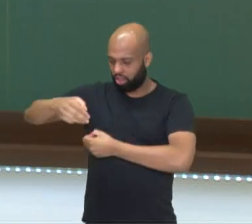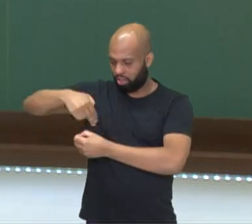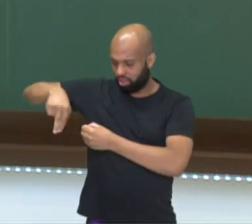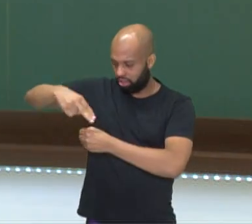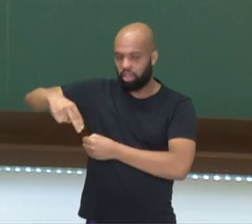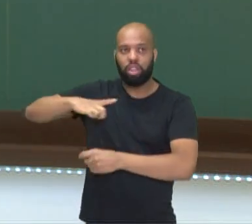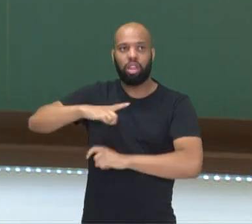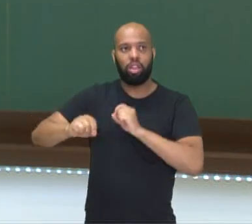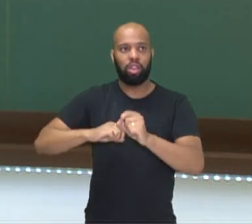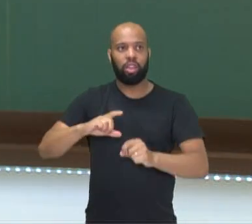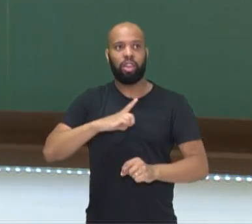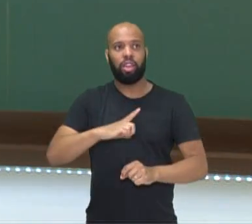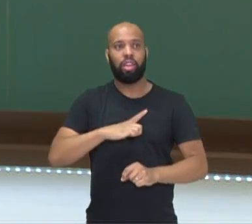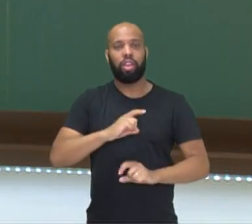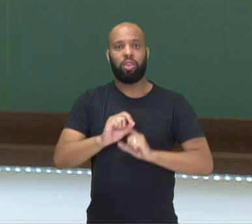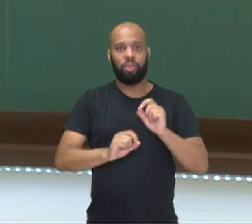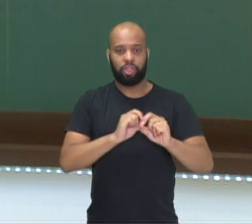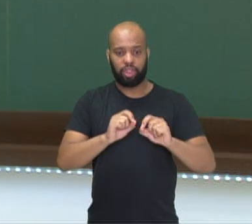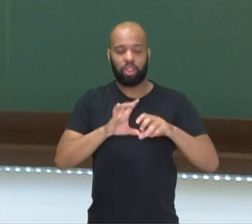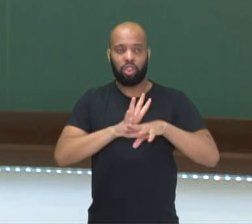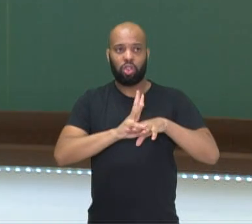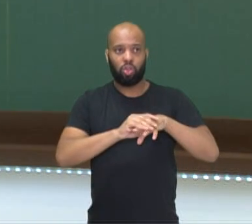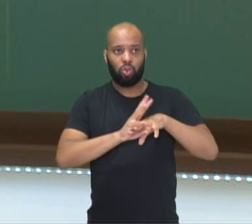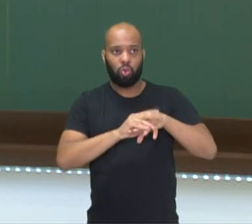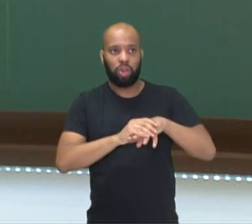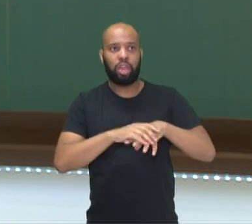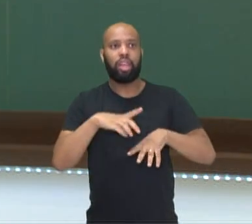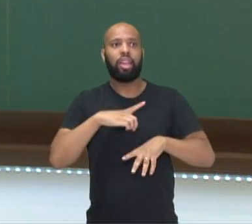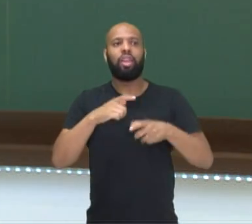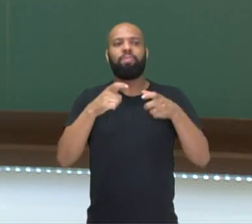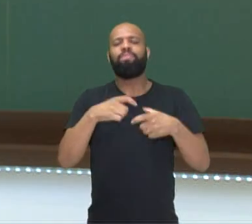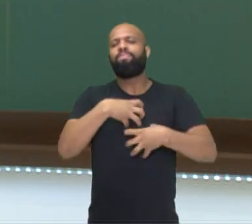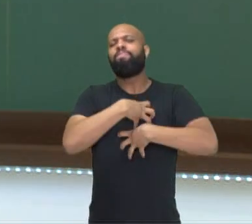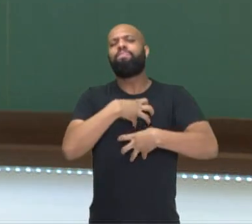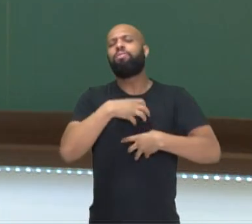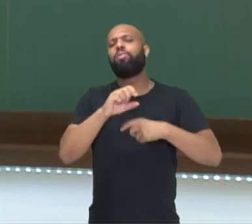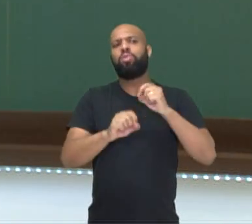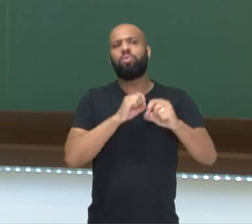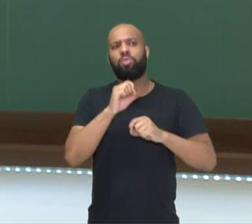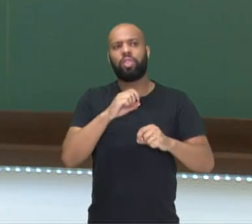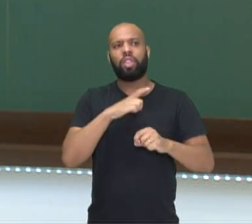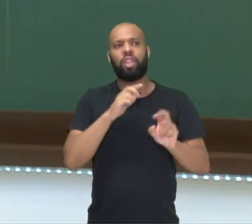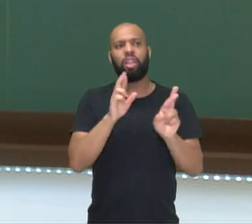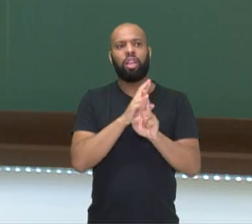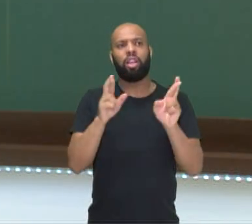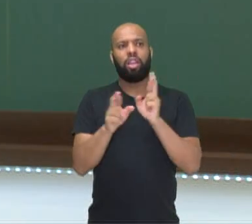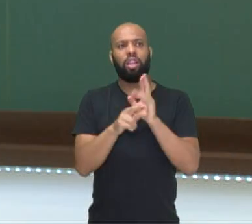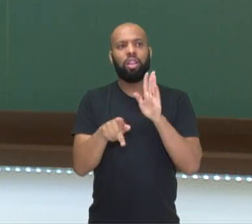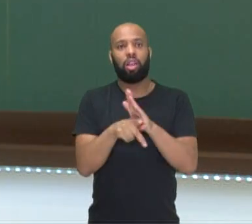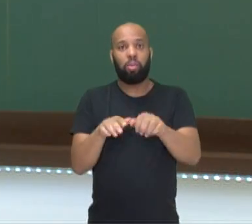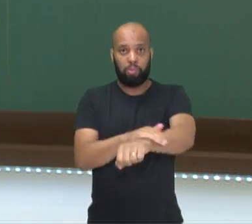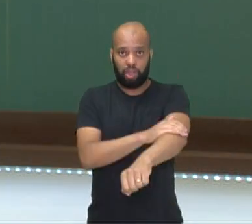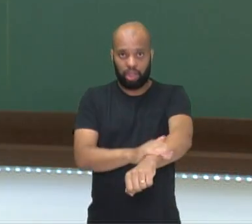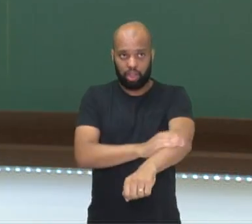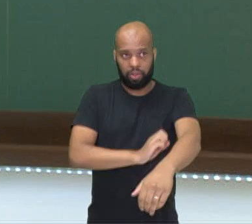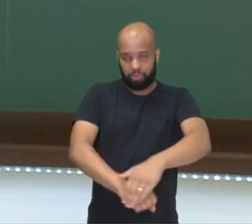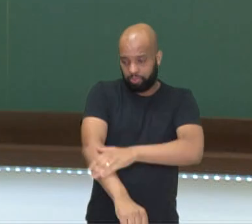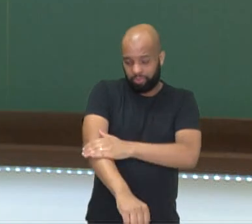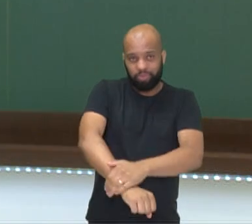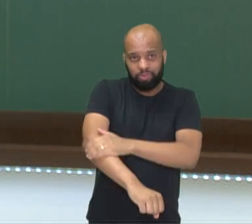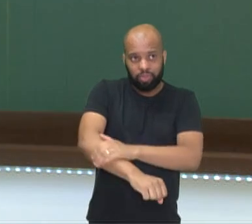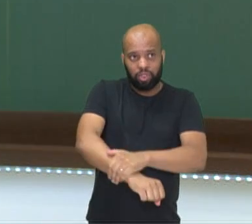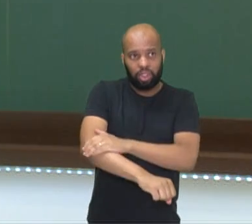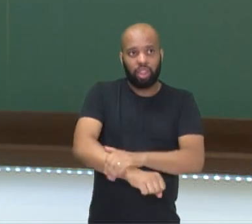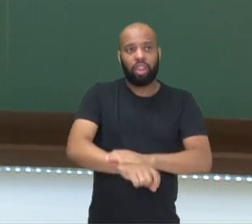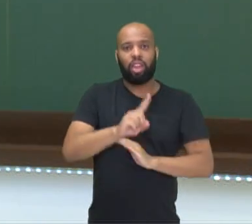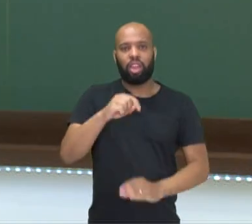causar a leishmaniose cutânea, ou seja, onde os sintomas, a doença vai estar associada à pele da pessoa,